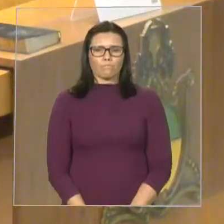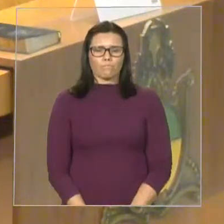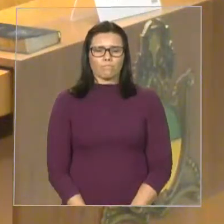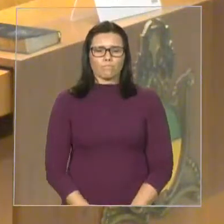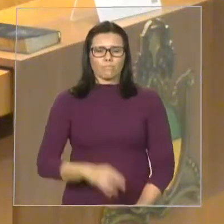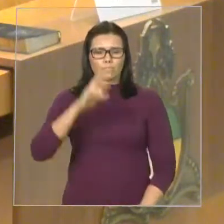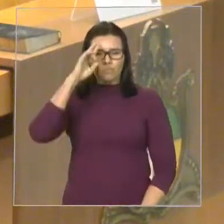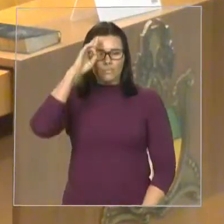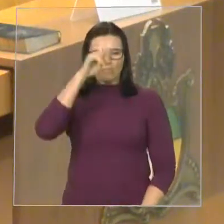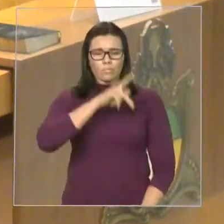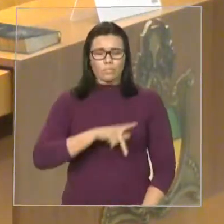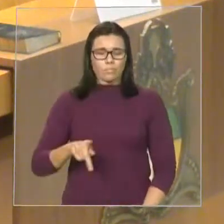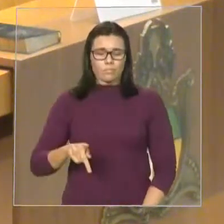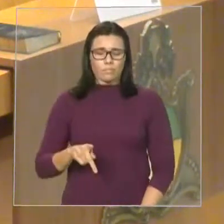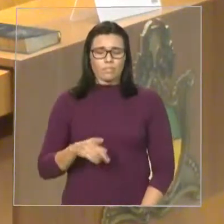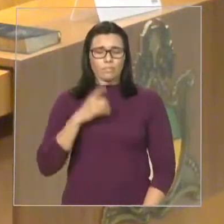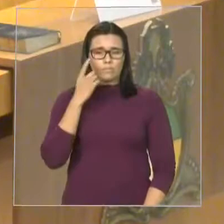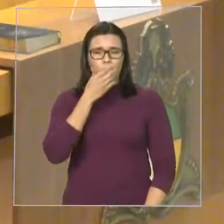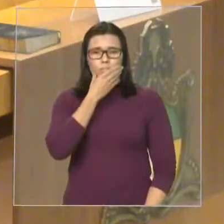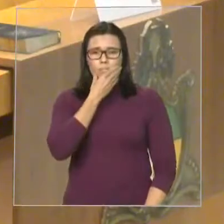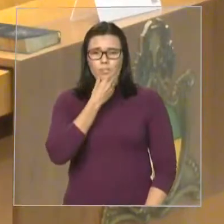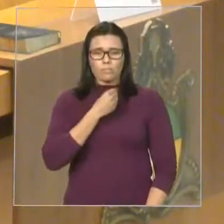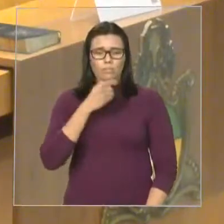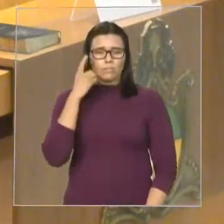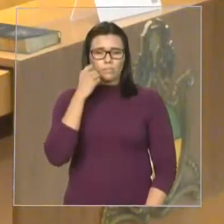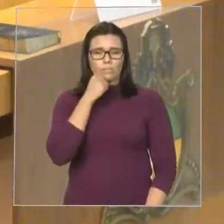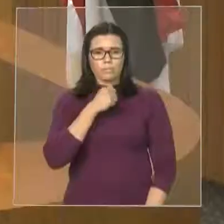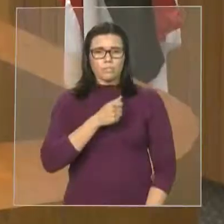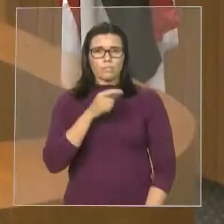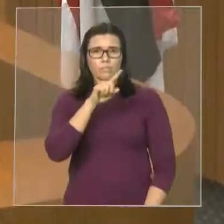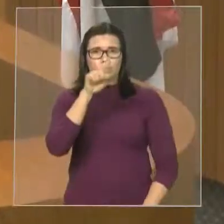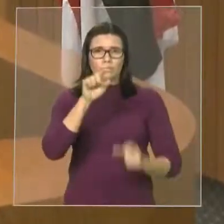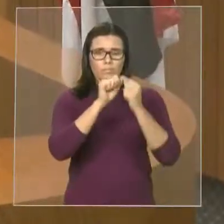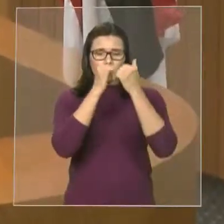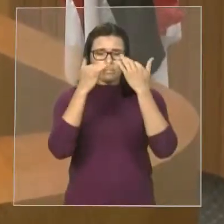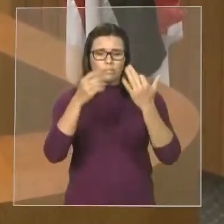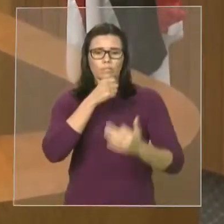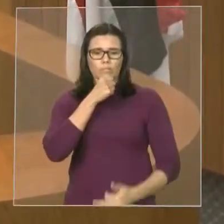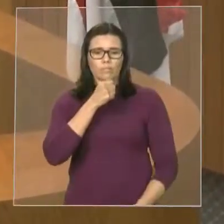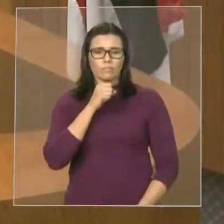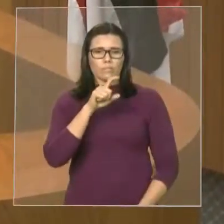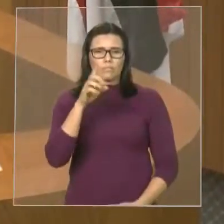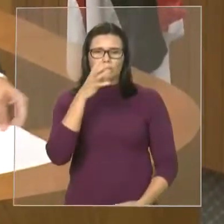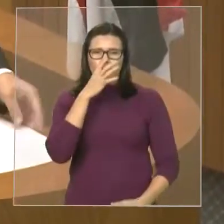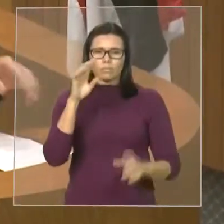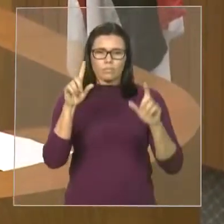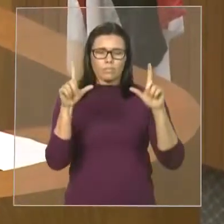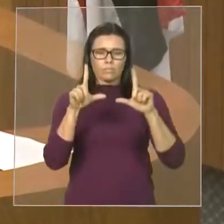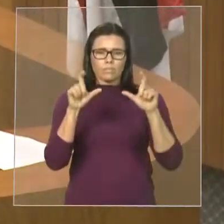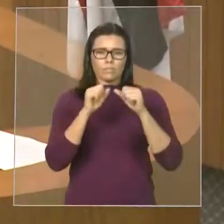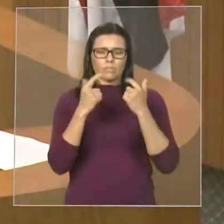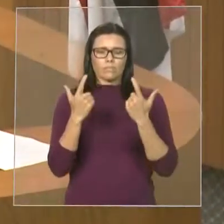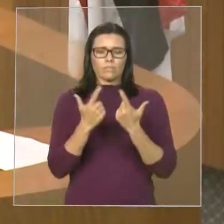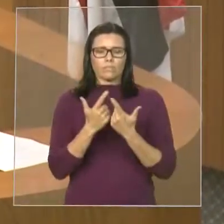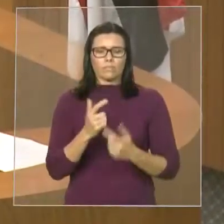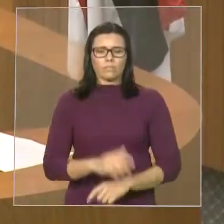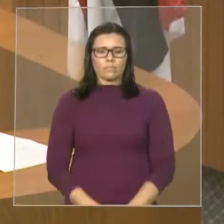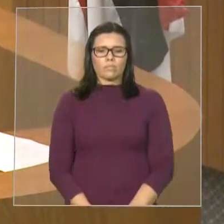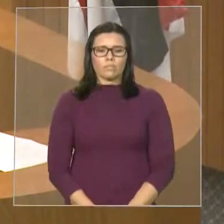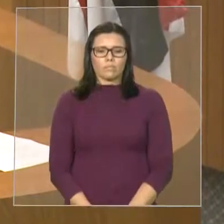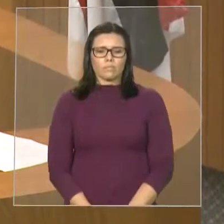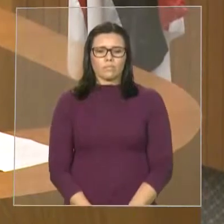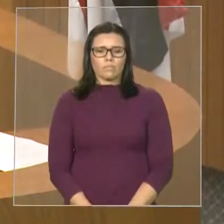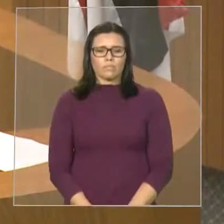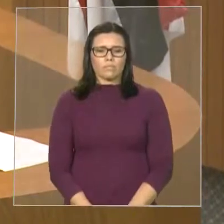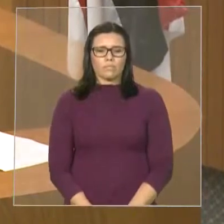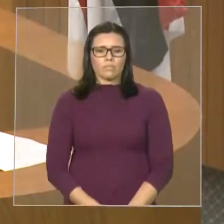Senhor presidente, senhores deputados, senhoras deputadas, galeria, imprensa, telespectadores da TV Assembleia que nos assistem.